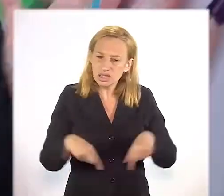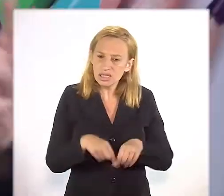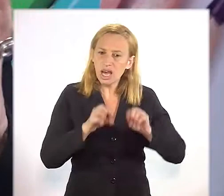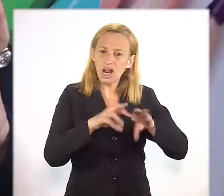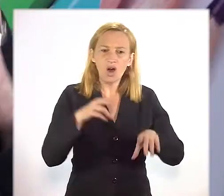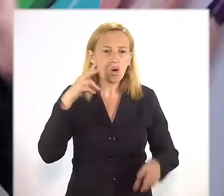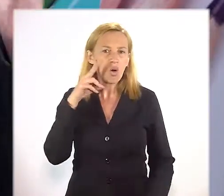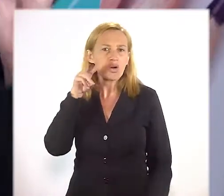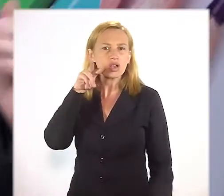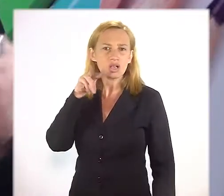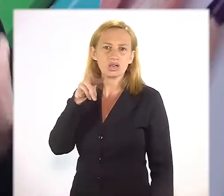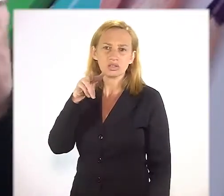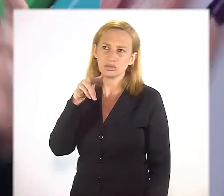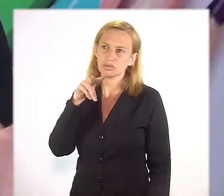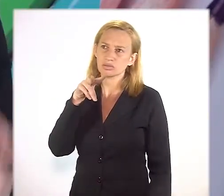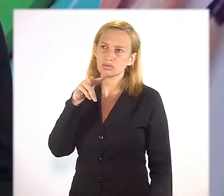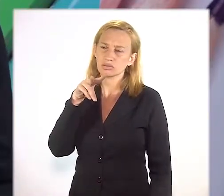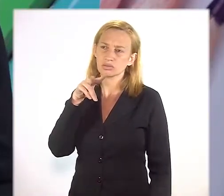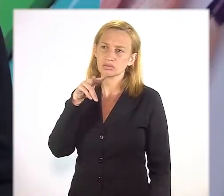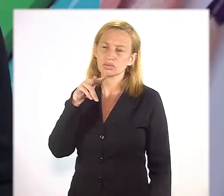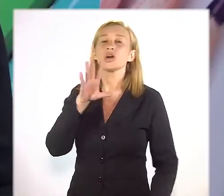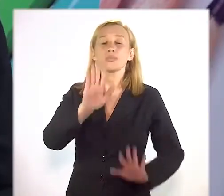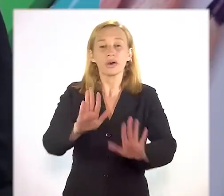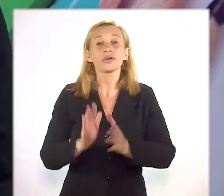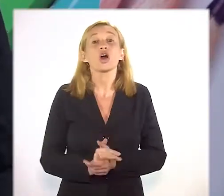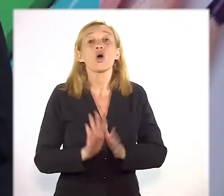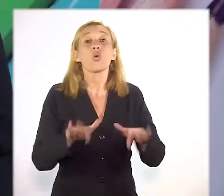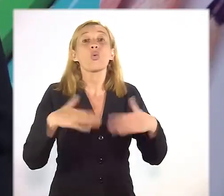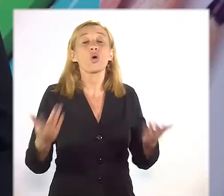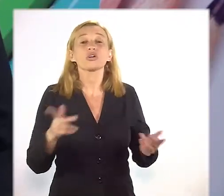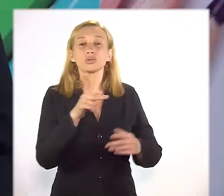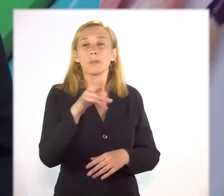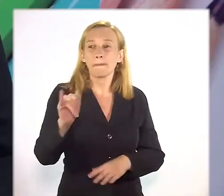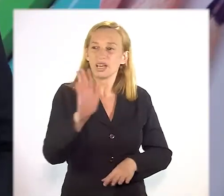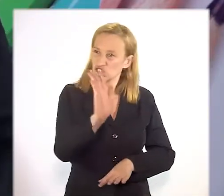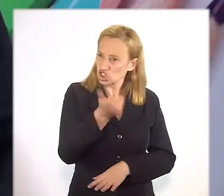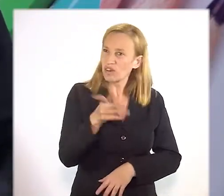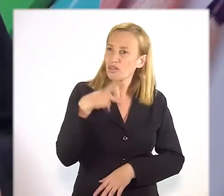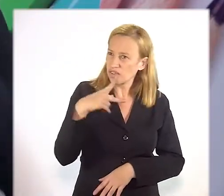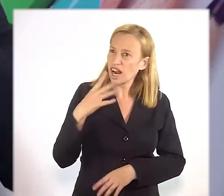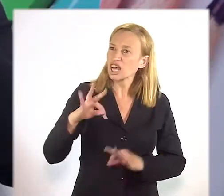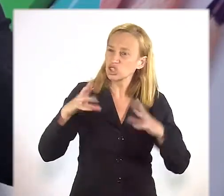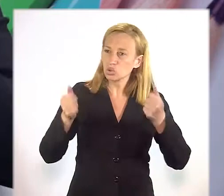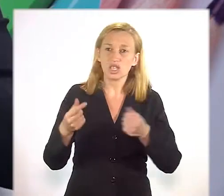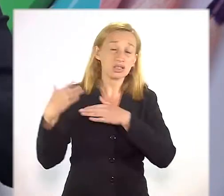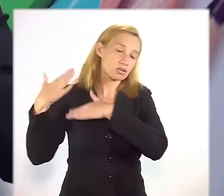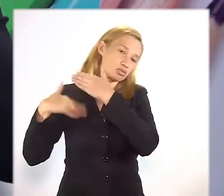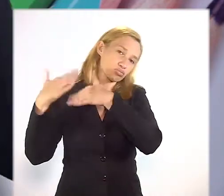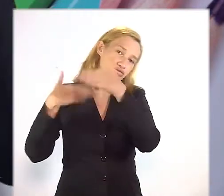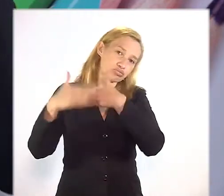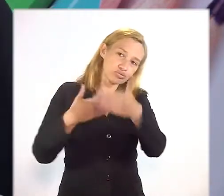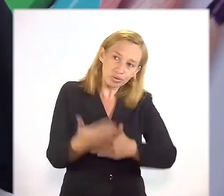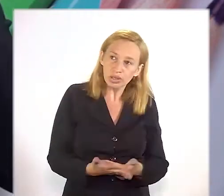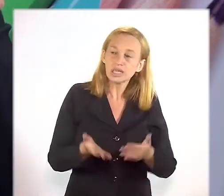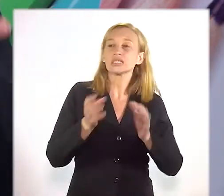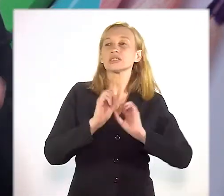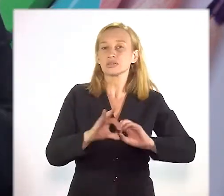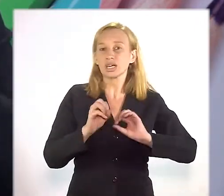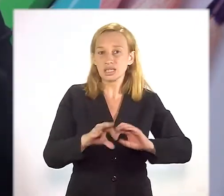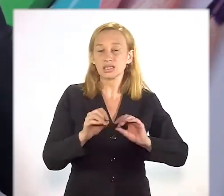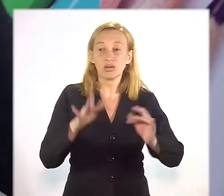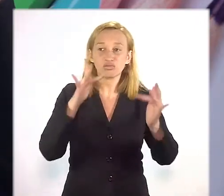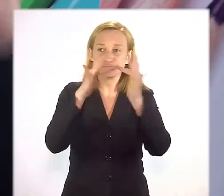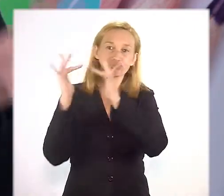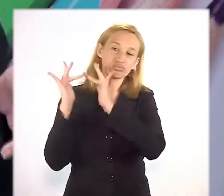de sala, de olhando para a nuca e etc e tal. E aí, quando os pais, eu já vou falar tudo, porque nesses anos todos de